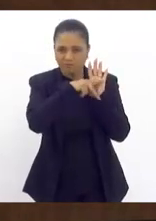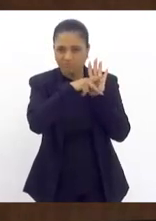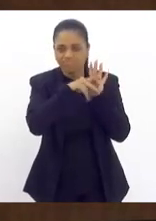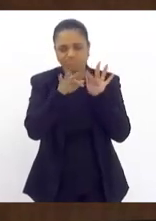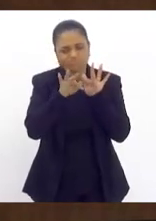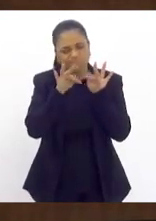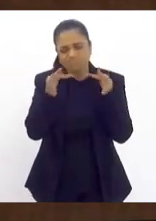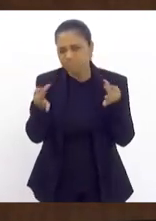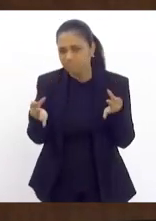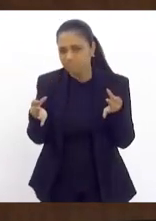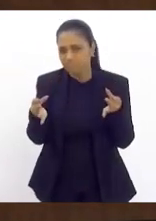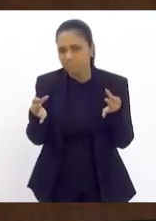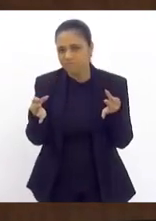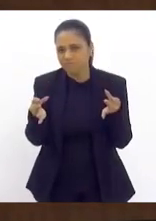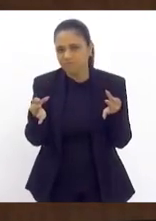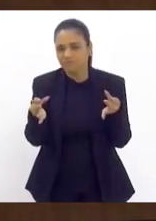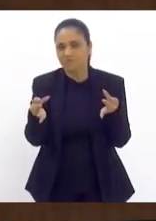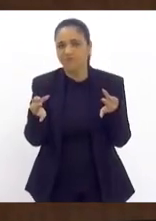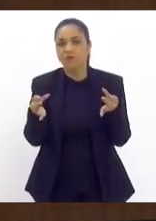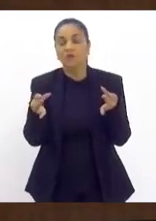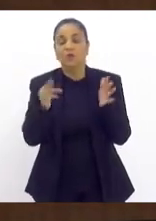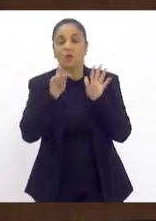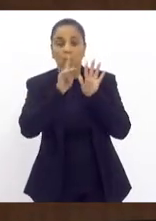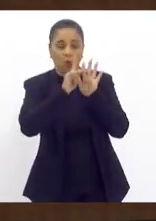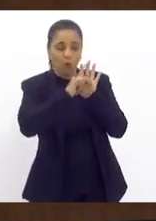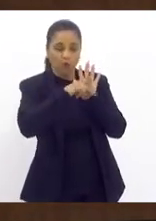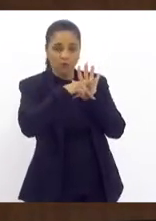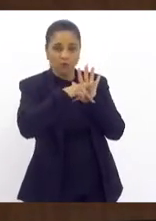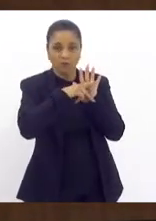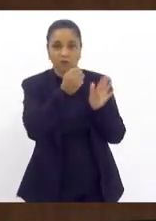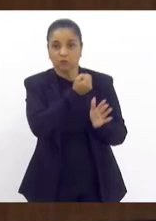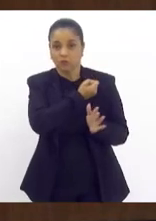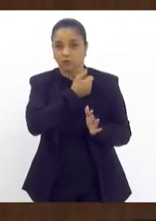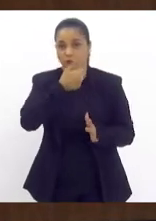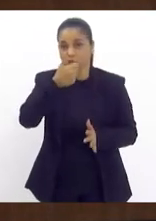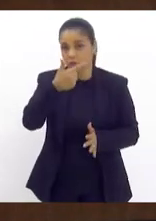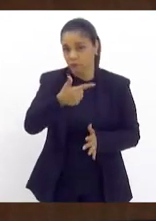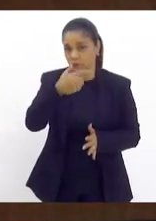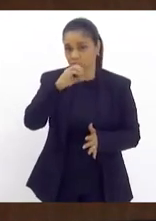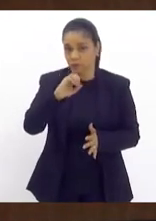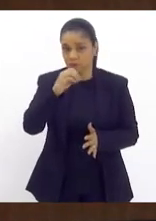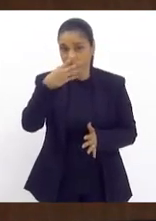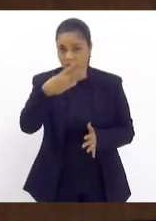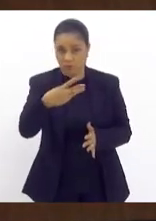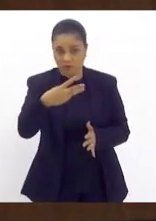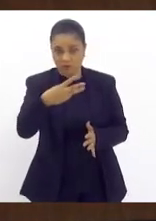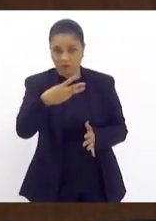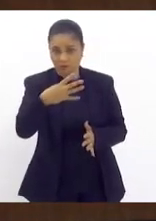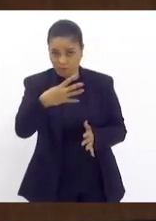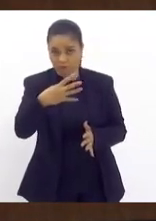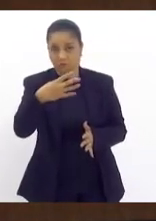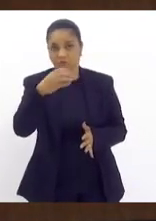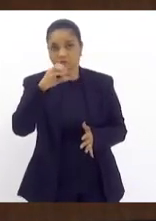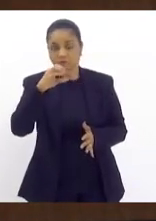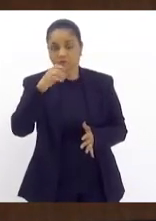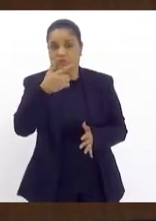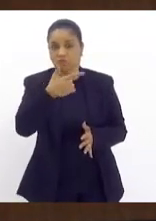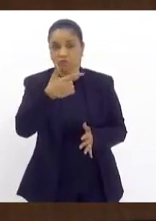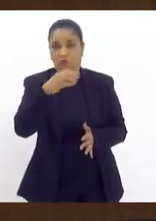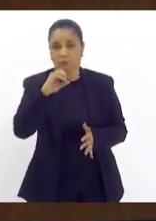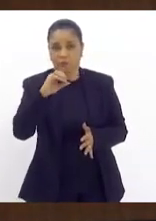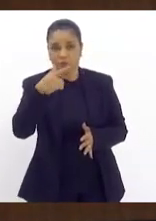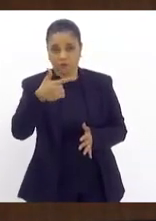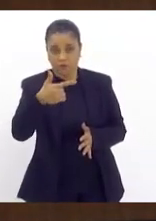simples, onde o projeto número 204, de 2003... cria o programa